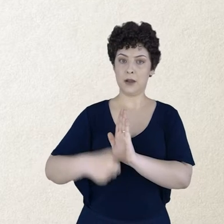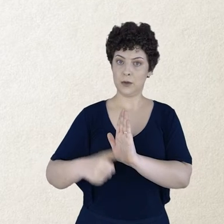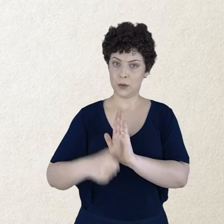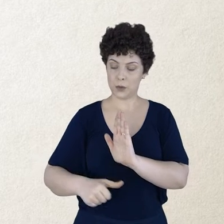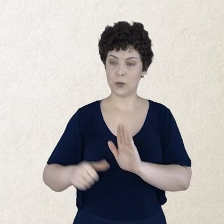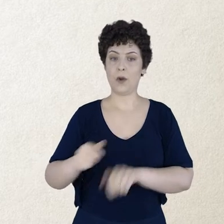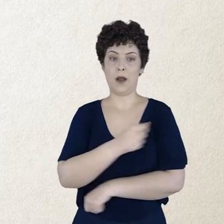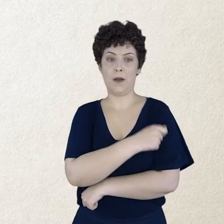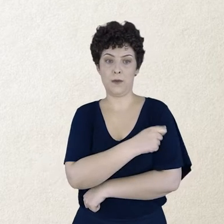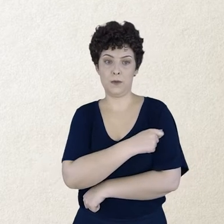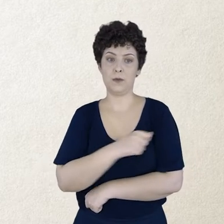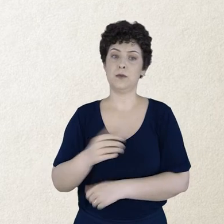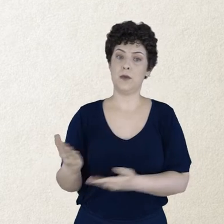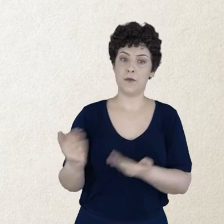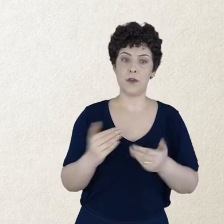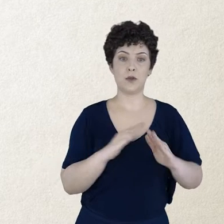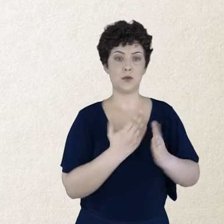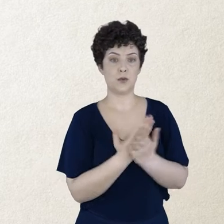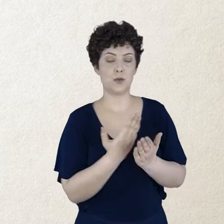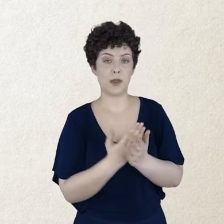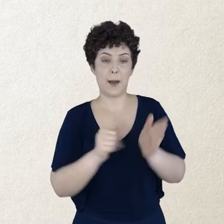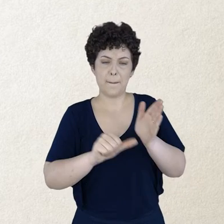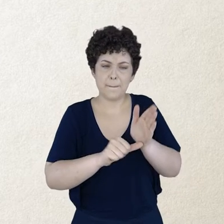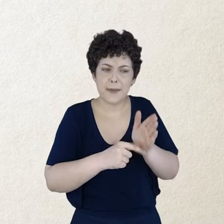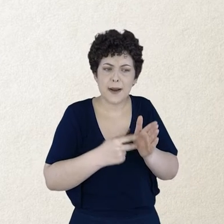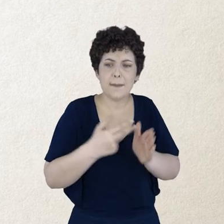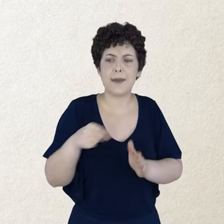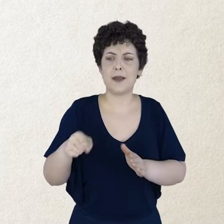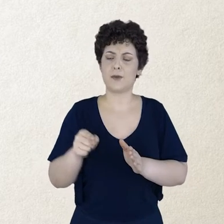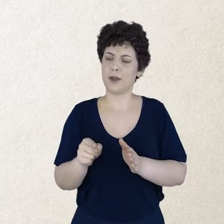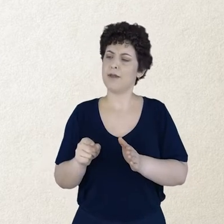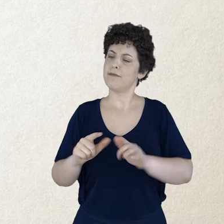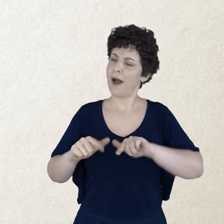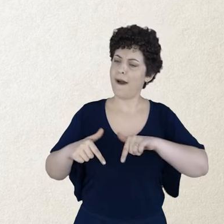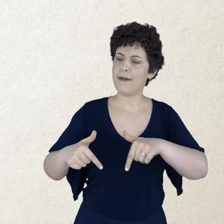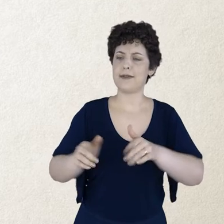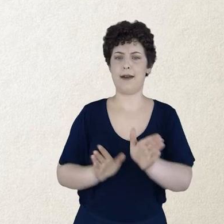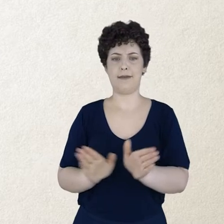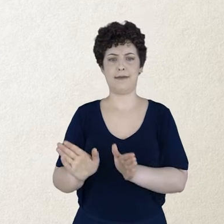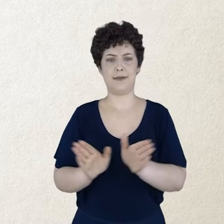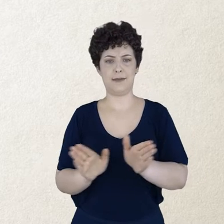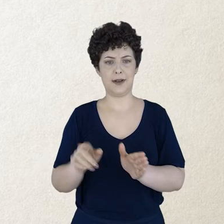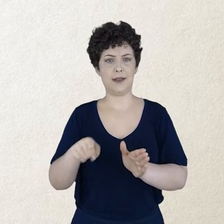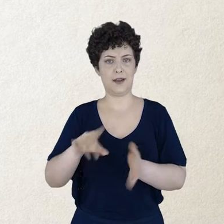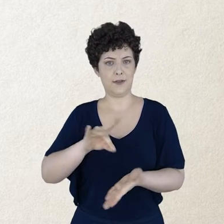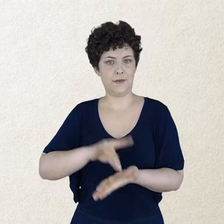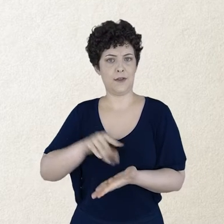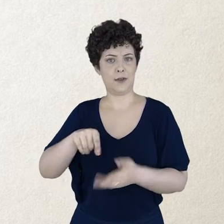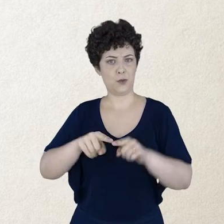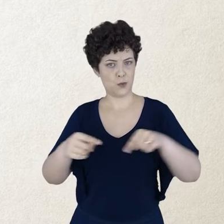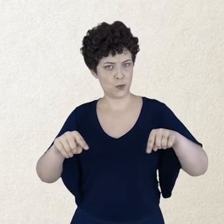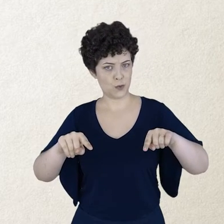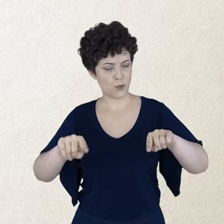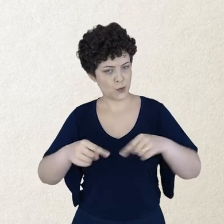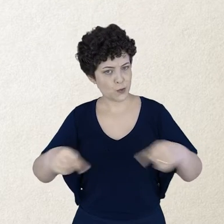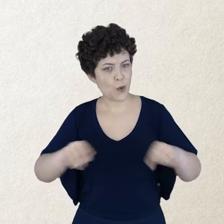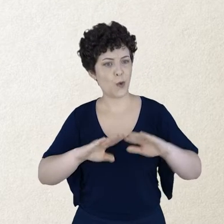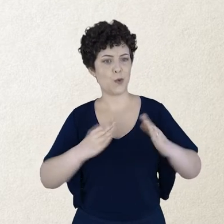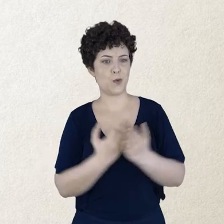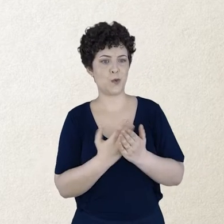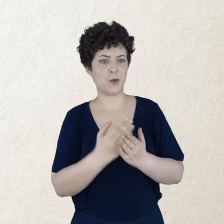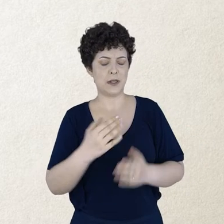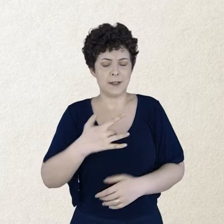de Down para estudar música na escola. Esta talvez tenha sido uma das primeiras ações de acessibilidade realizadas pelo